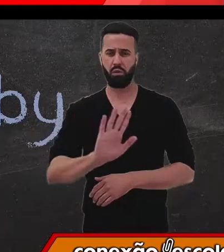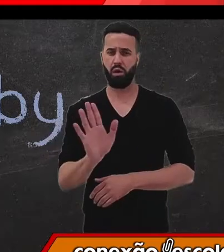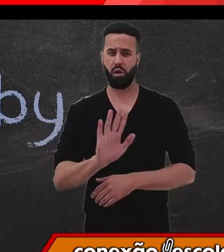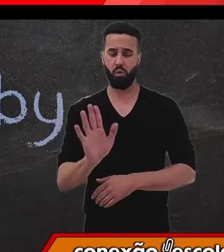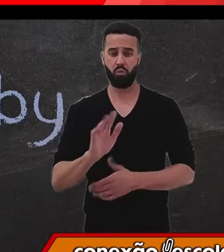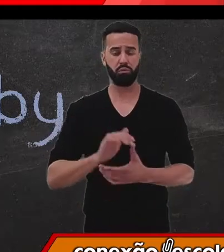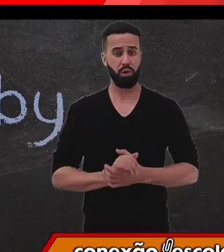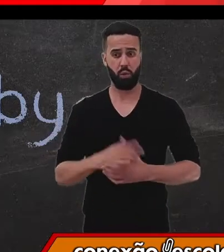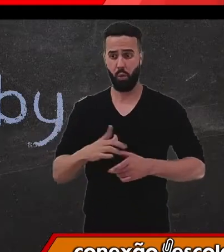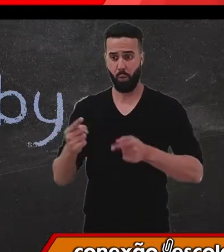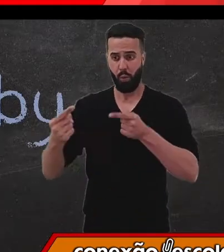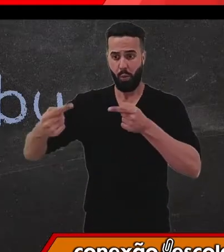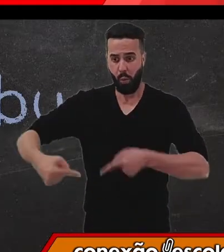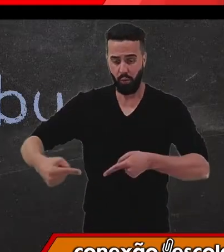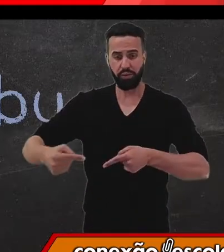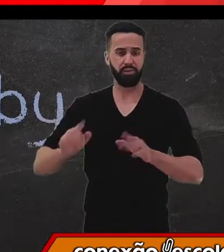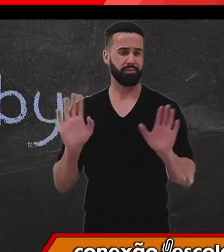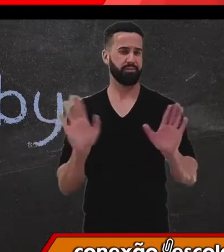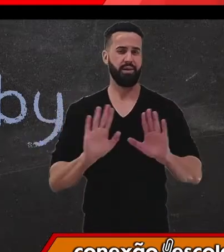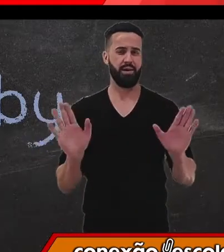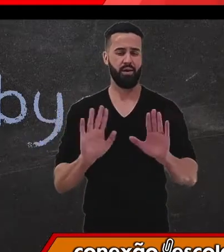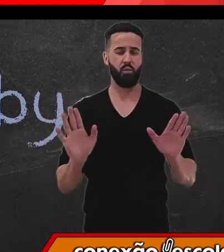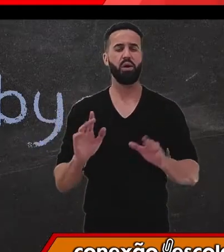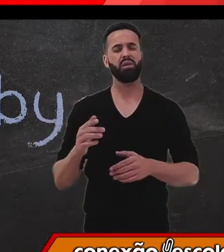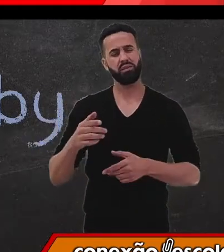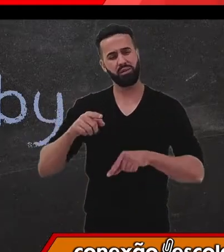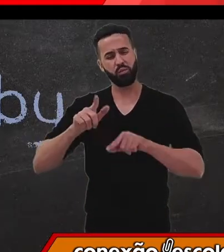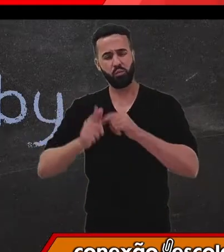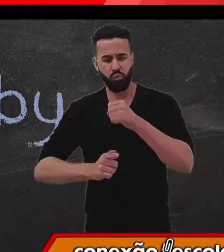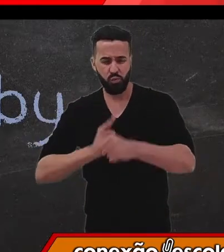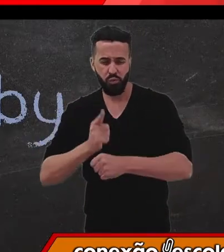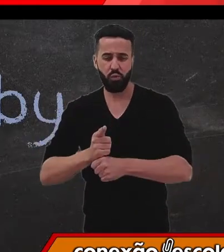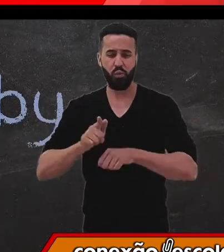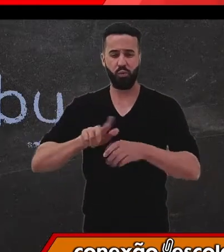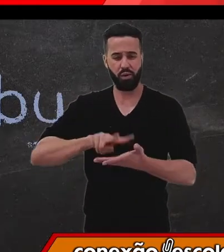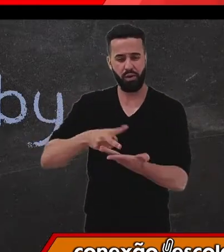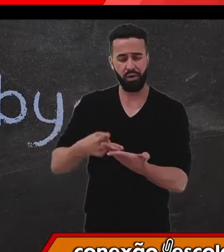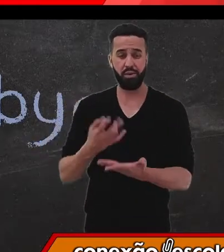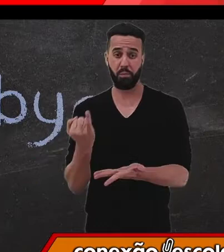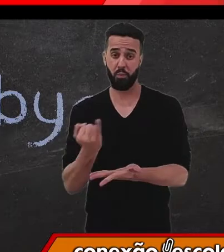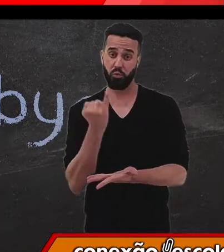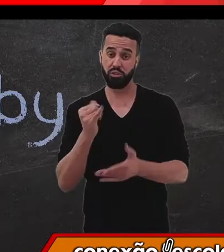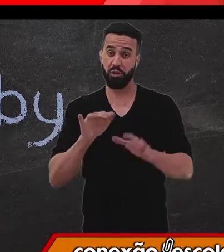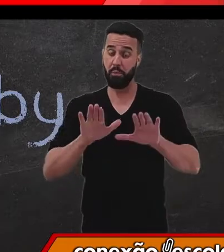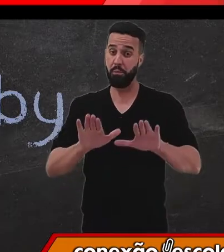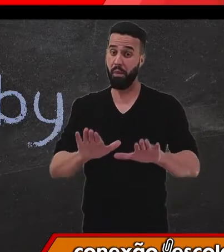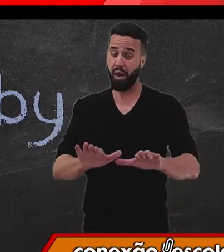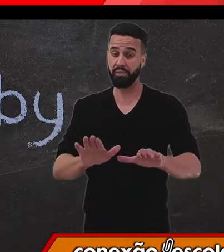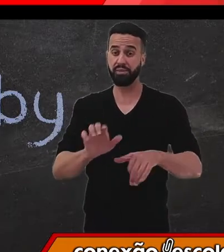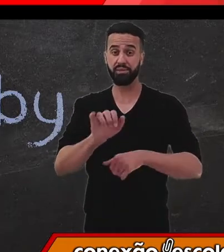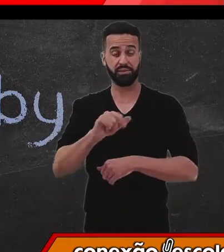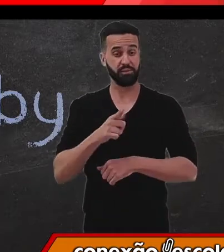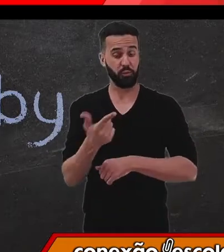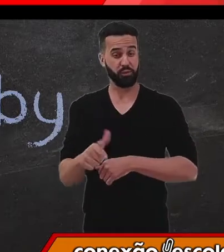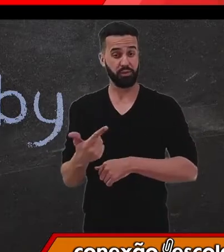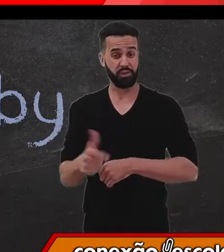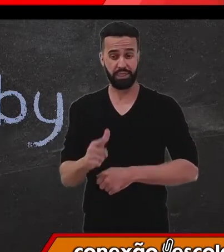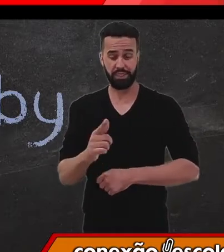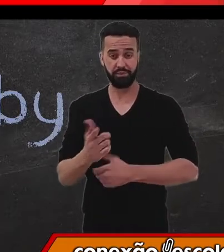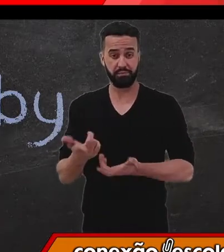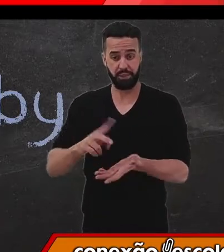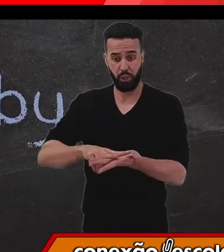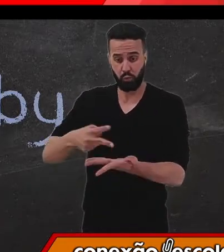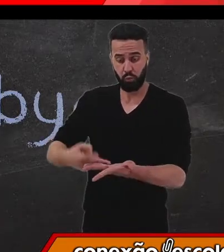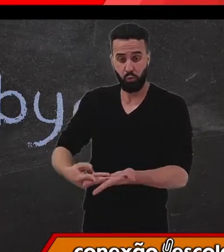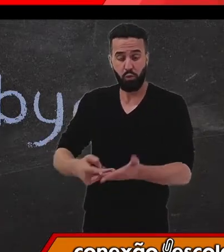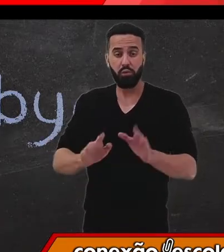eu acho uma ferramenta excelente que nos auxilia muito. Mas o que fazer quando você não tem a tradução ali pronta para